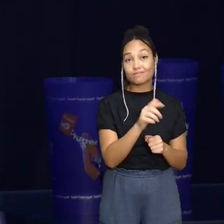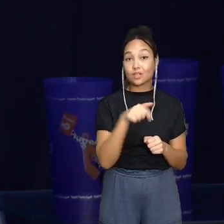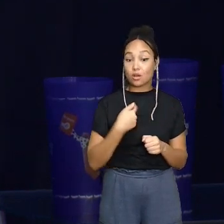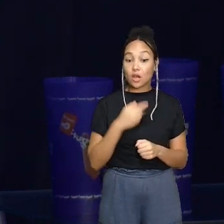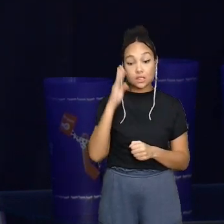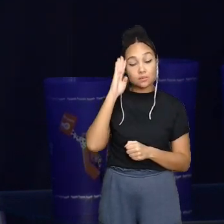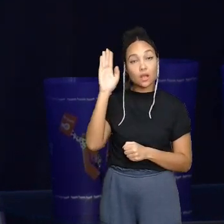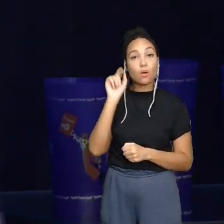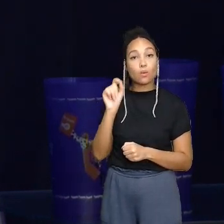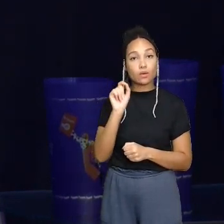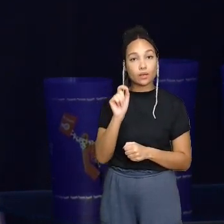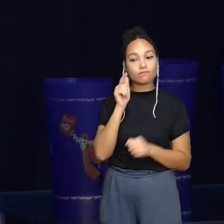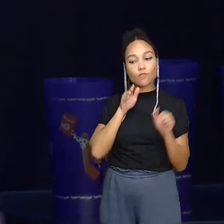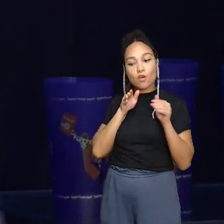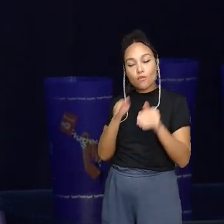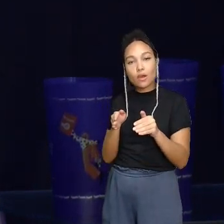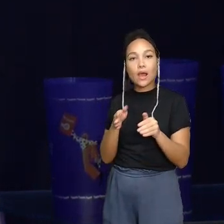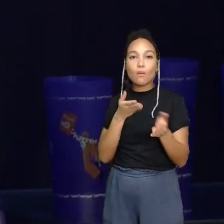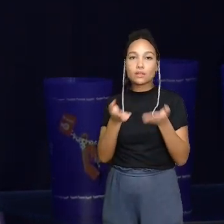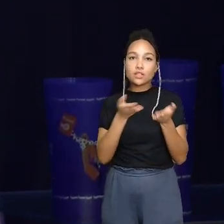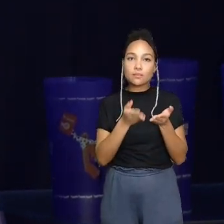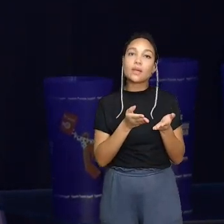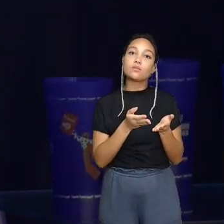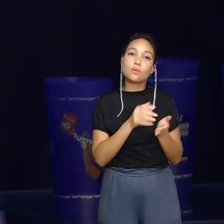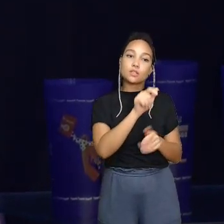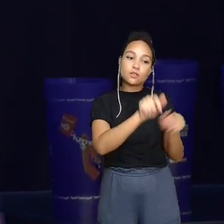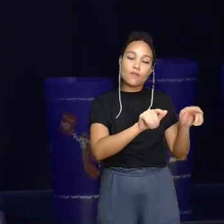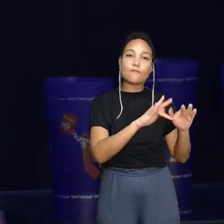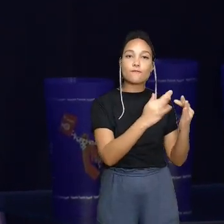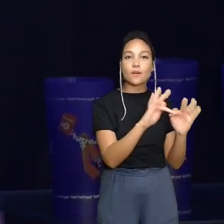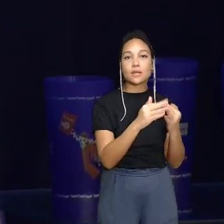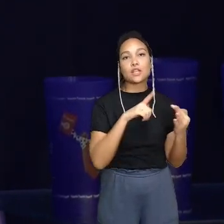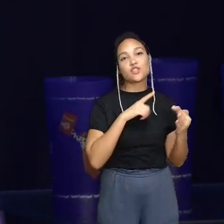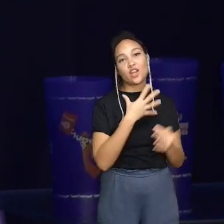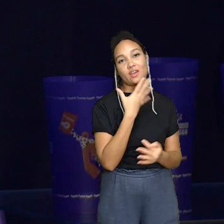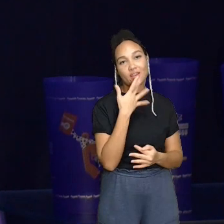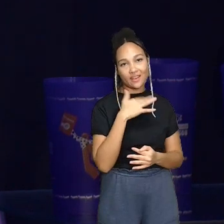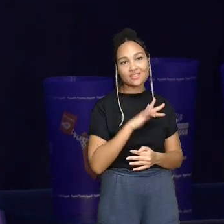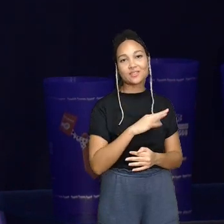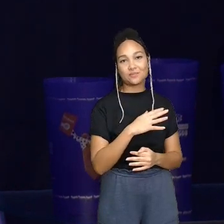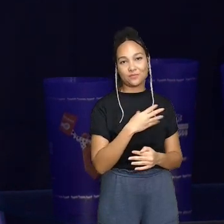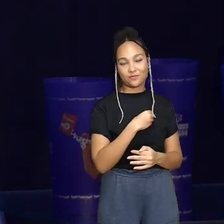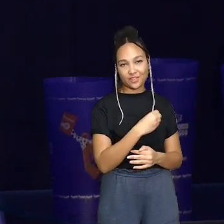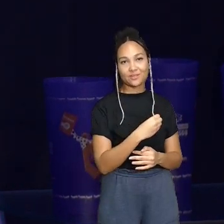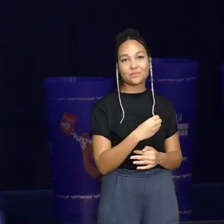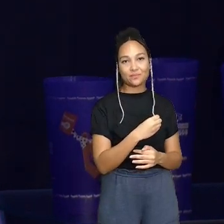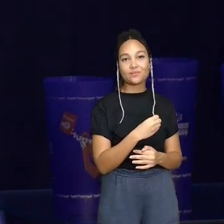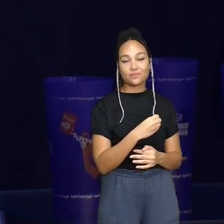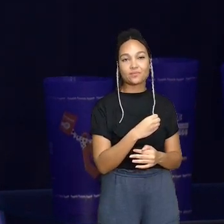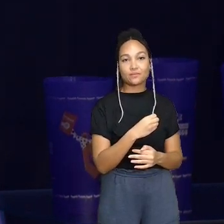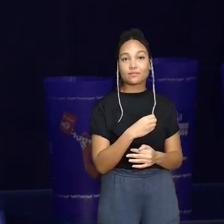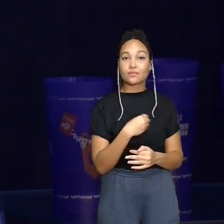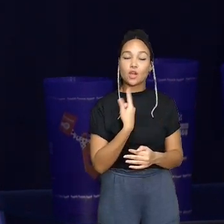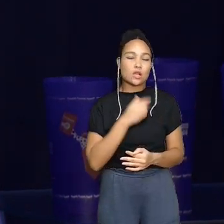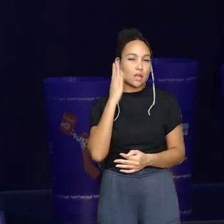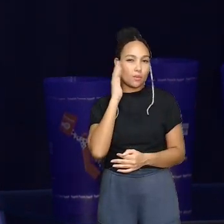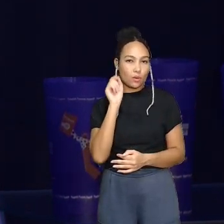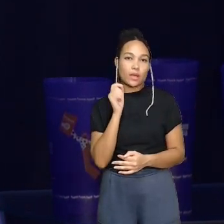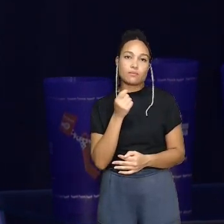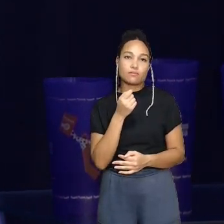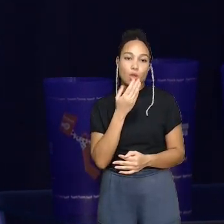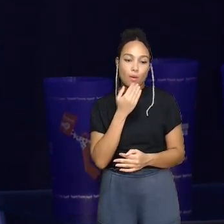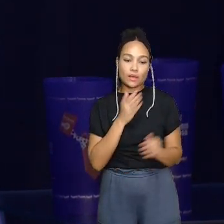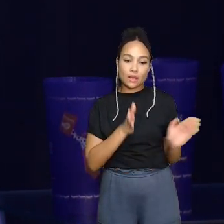no atendimento dessas famílias com crianças. Isso veio muito fortemente, apesar de a gente saber que a cesta básica, ela, no momento